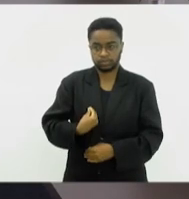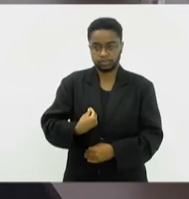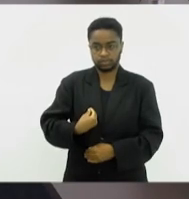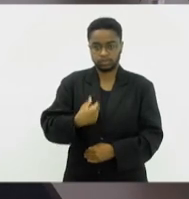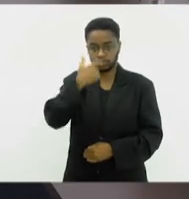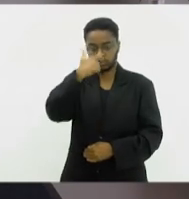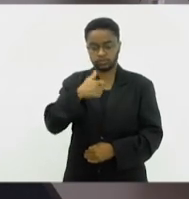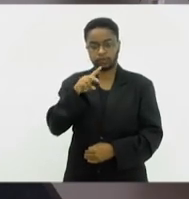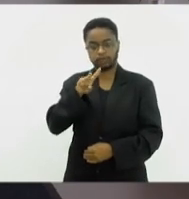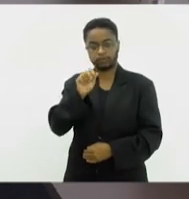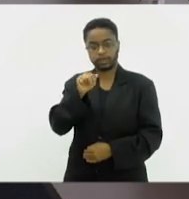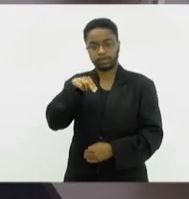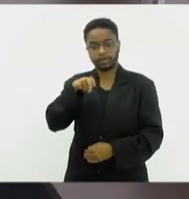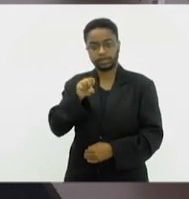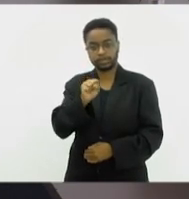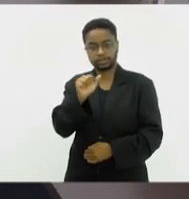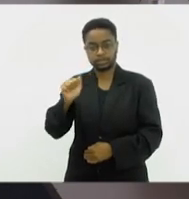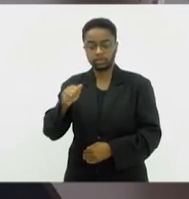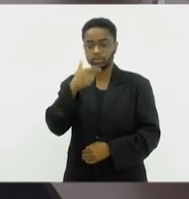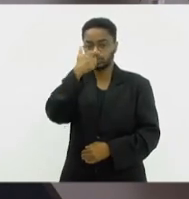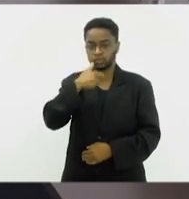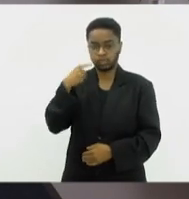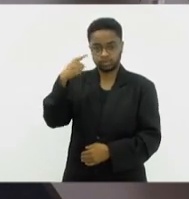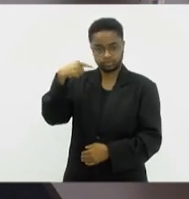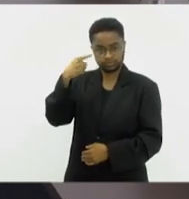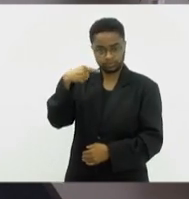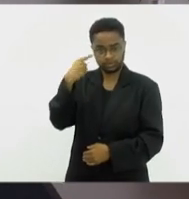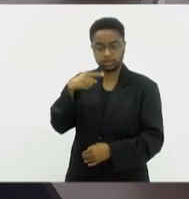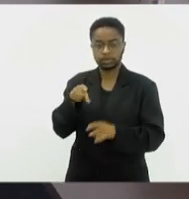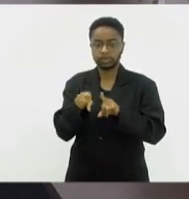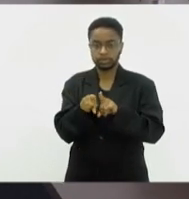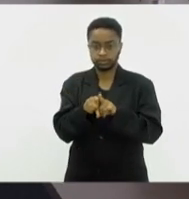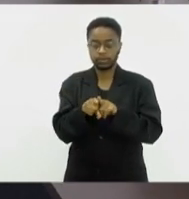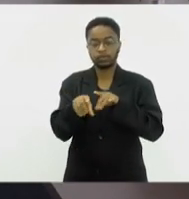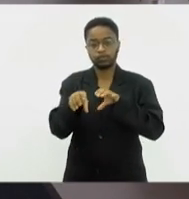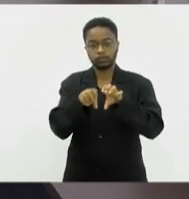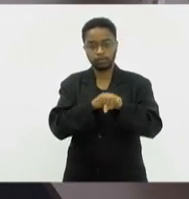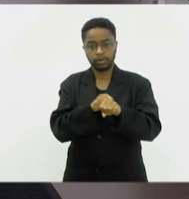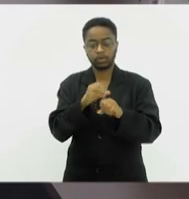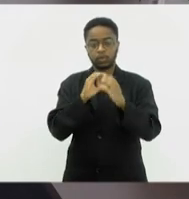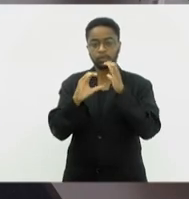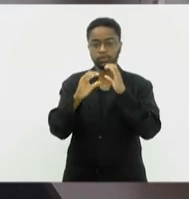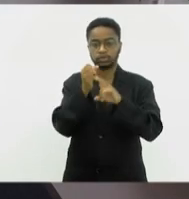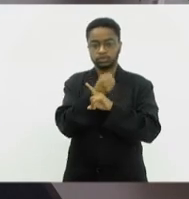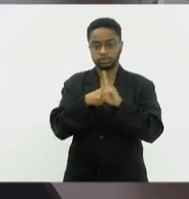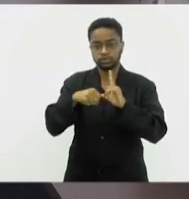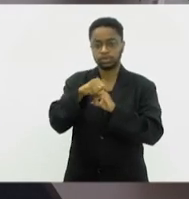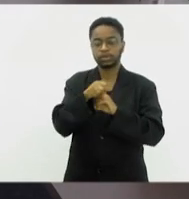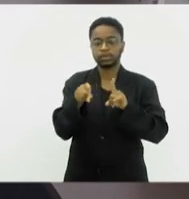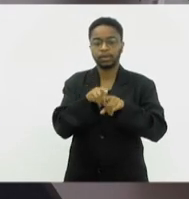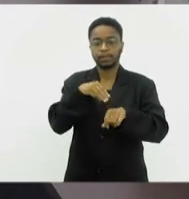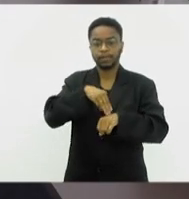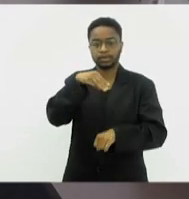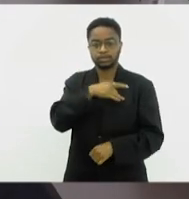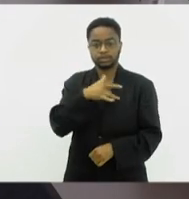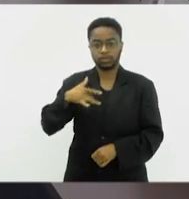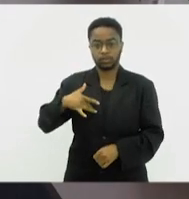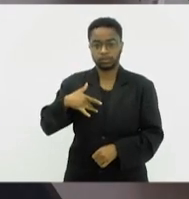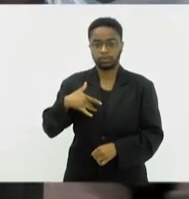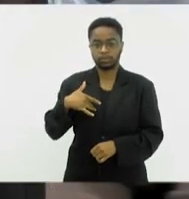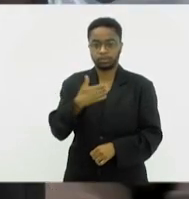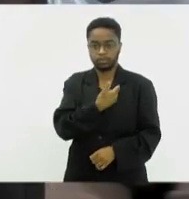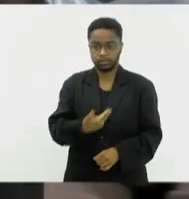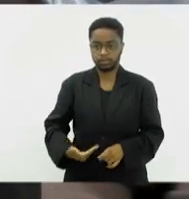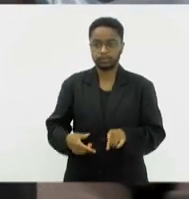nome é Vanessa, eu sou advogada, sou também bacharel em comunicação social, mestre em saúde pública e doutoranda em